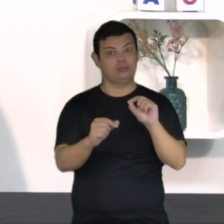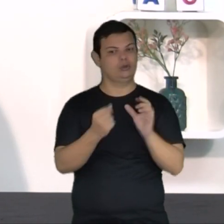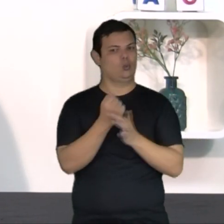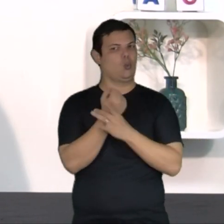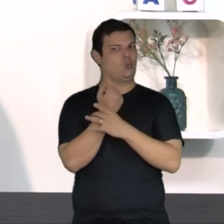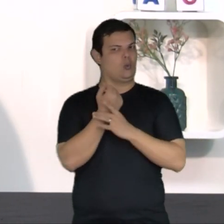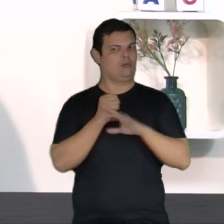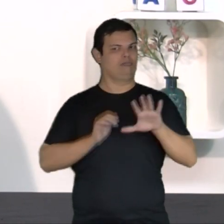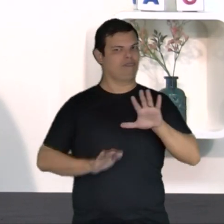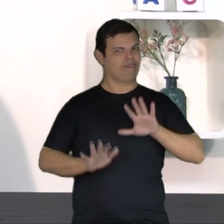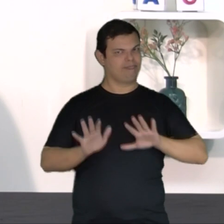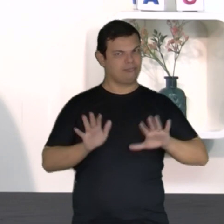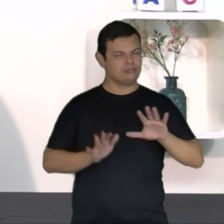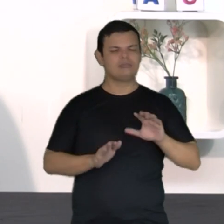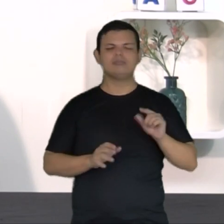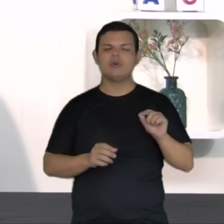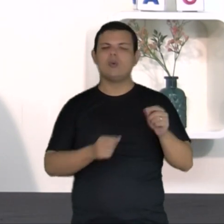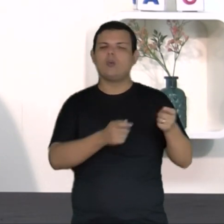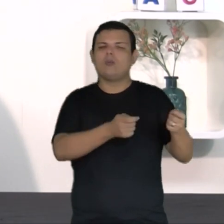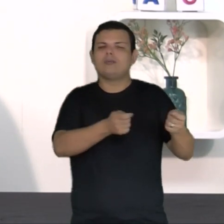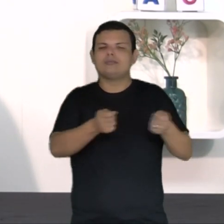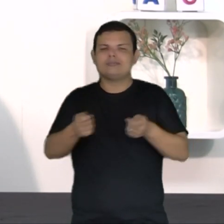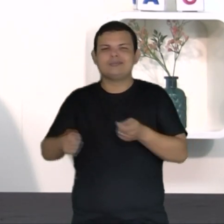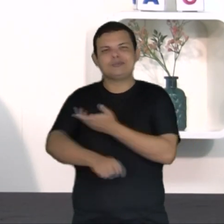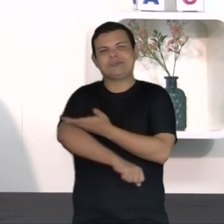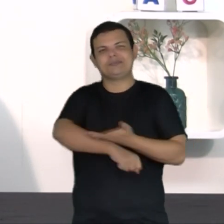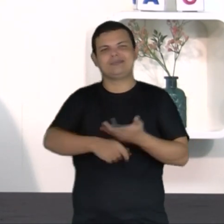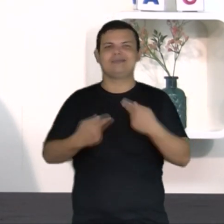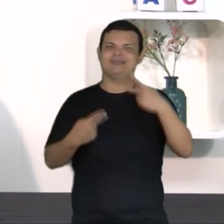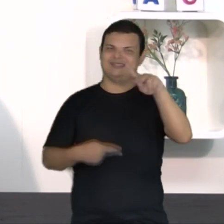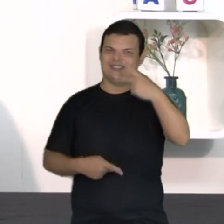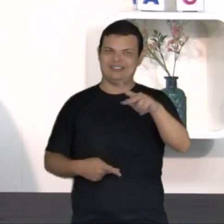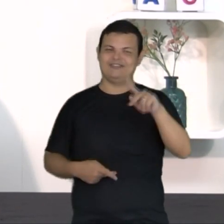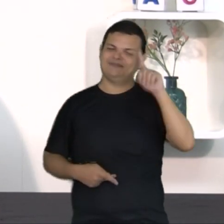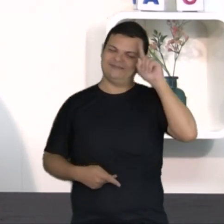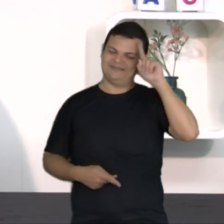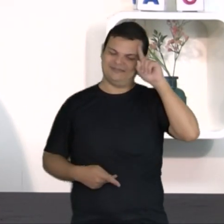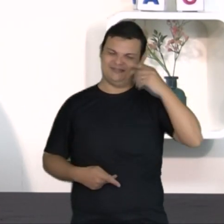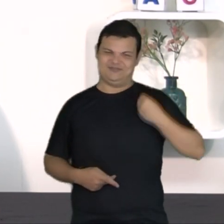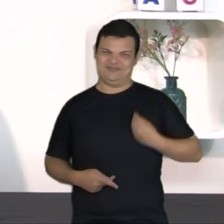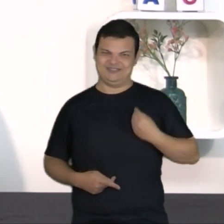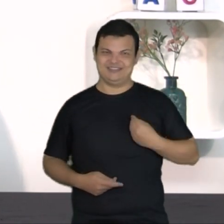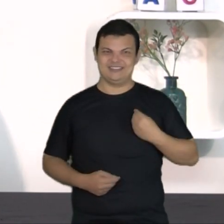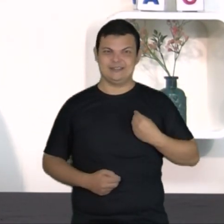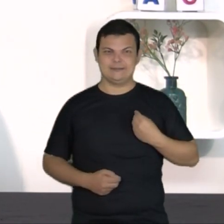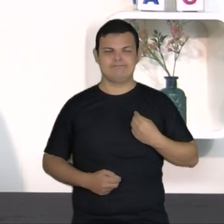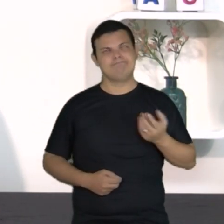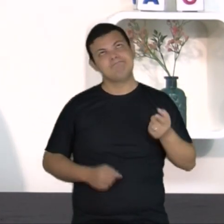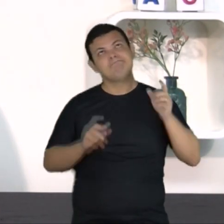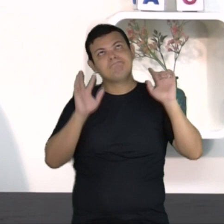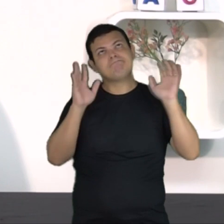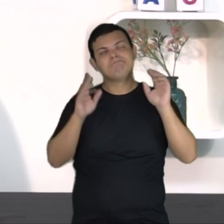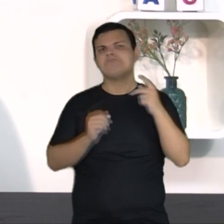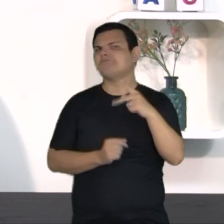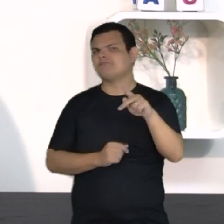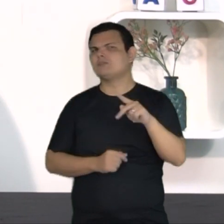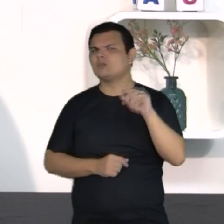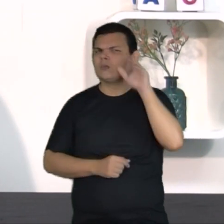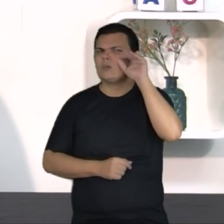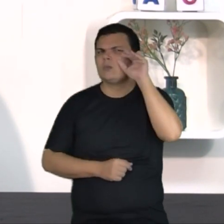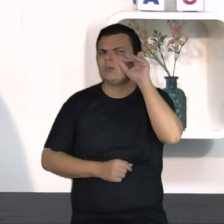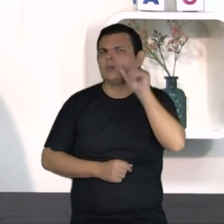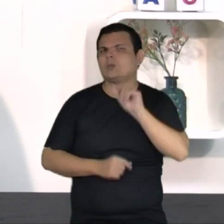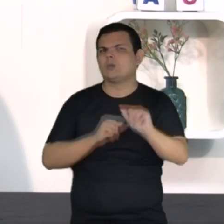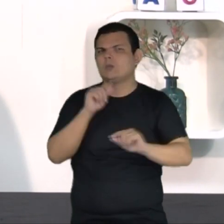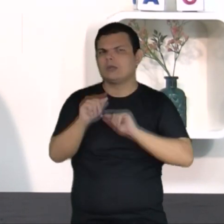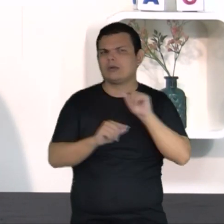claro, para a nossa rotina normal que vivíamos antes da pandemia, não é verdade? E eu imagino que vocês estejam agora um pouco curiosos para